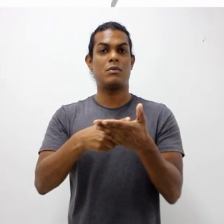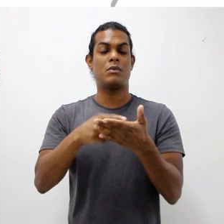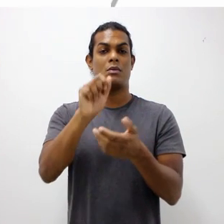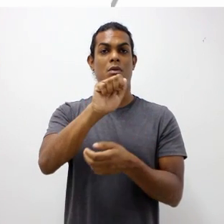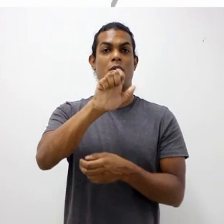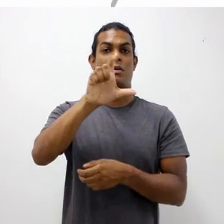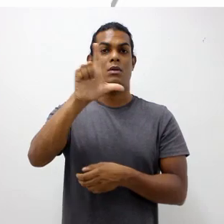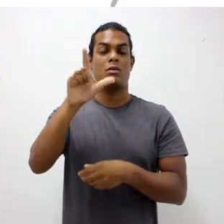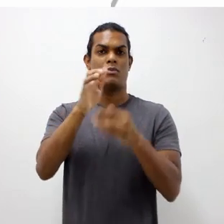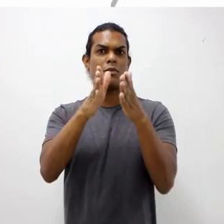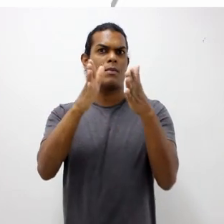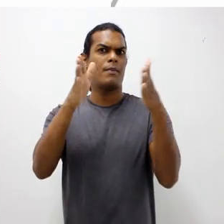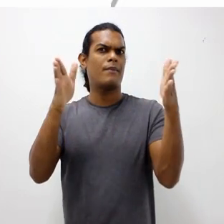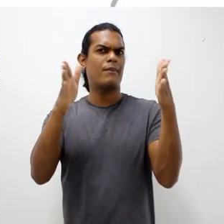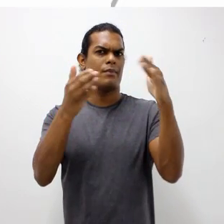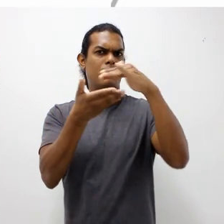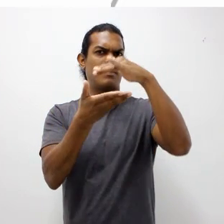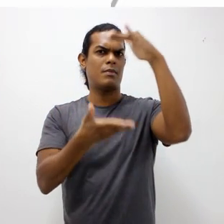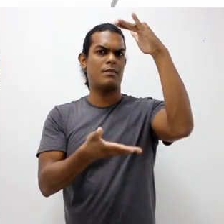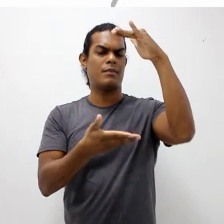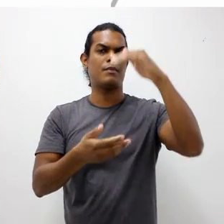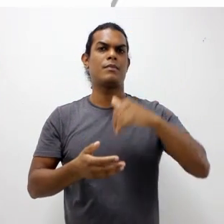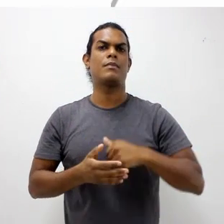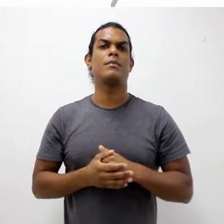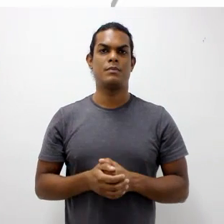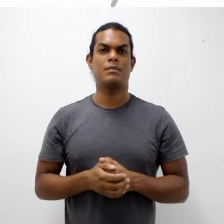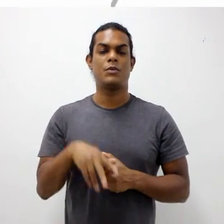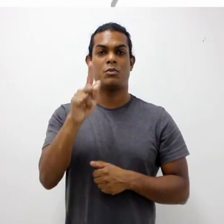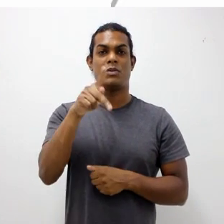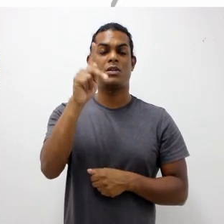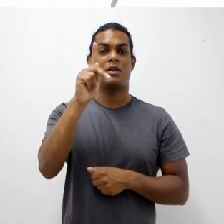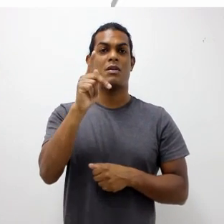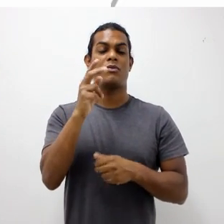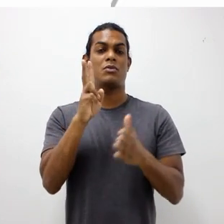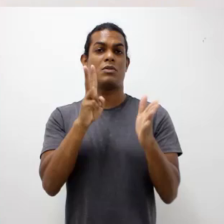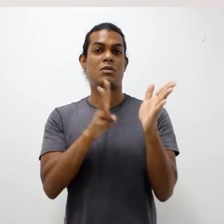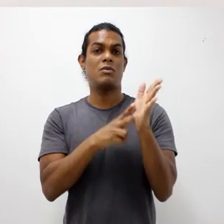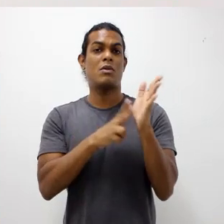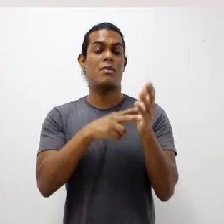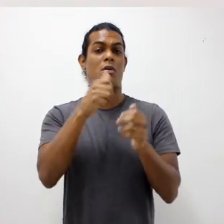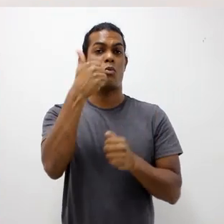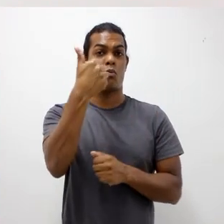deformação, como se não tivesse deformação em nenhum eixo, como se o K fosse 1.